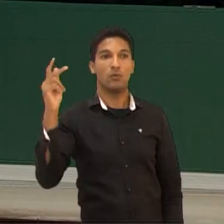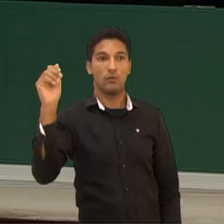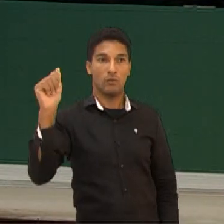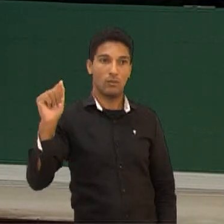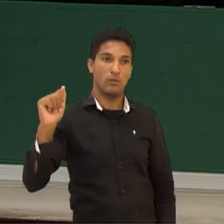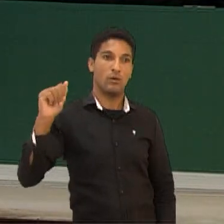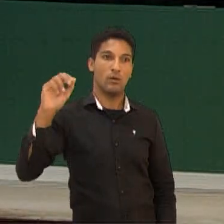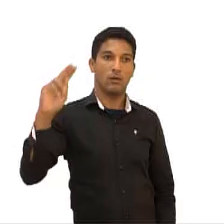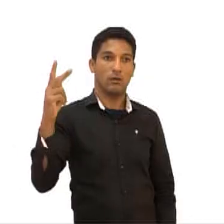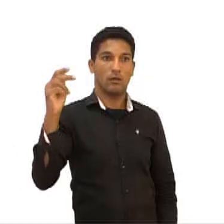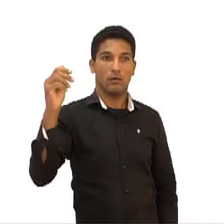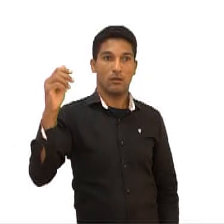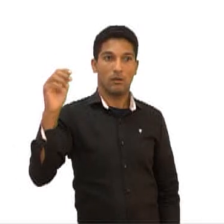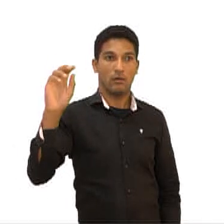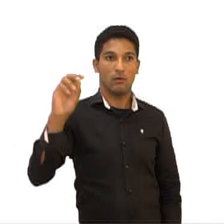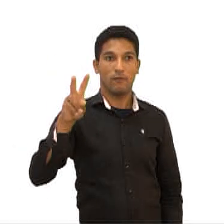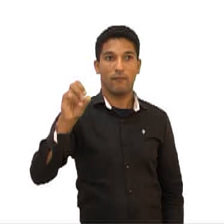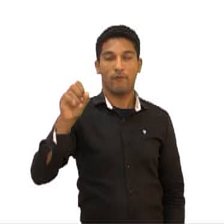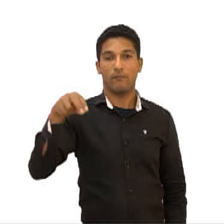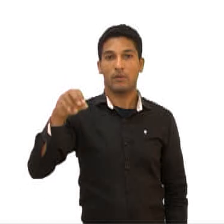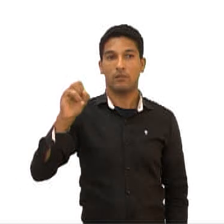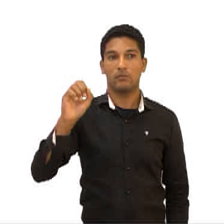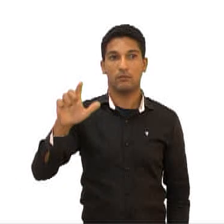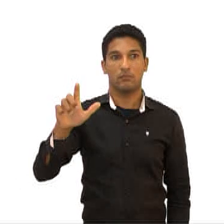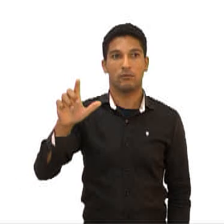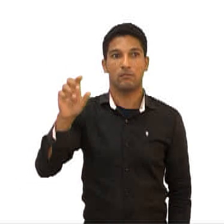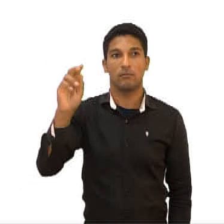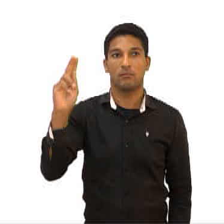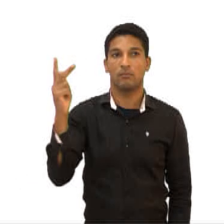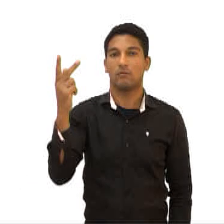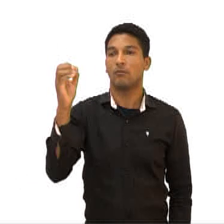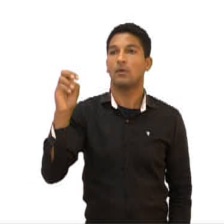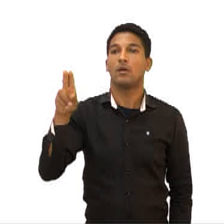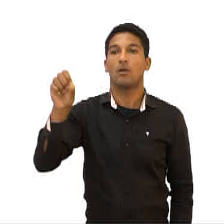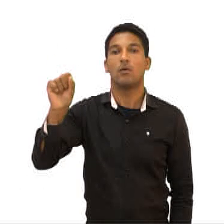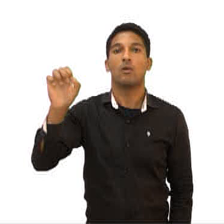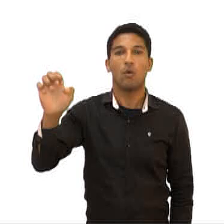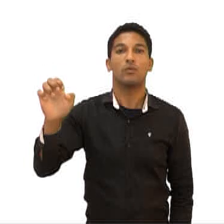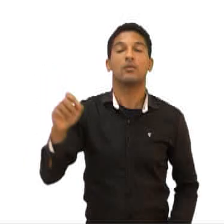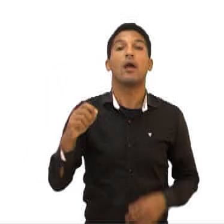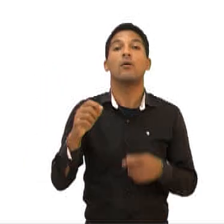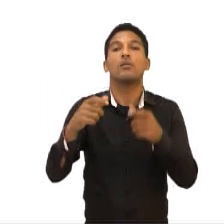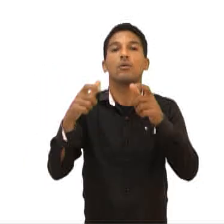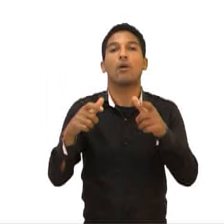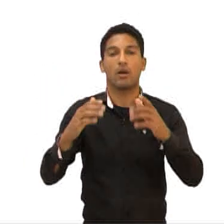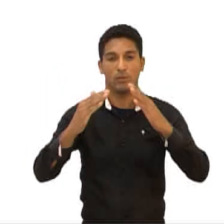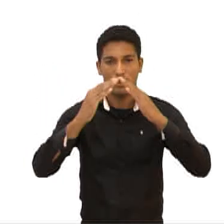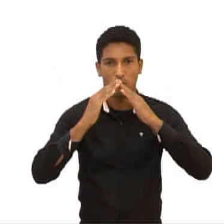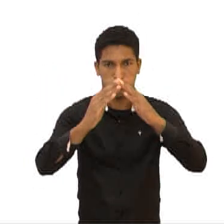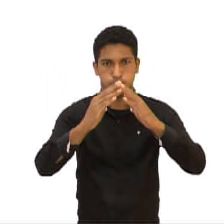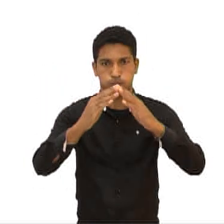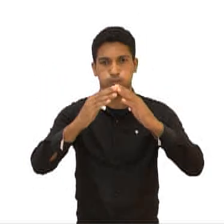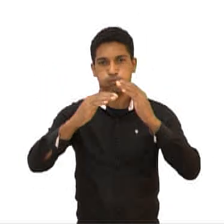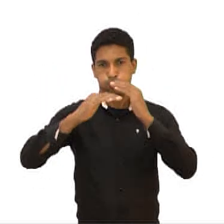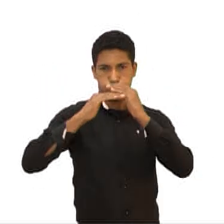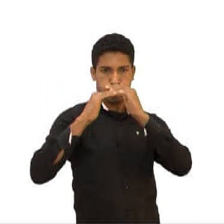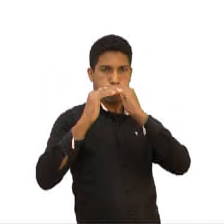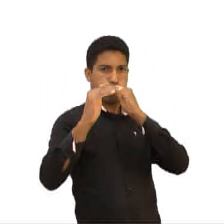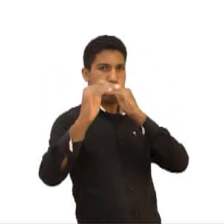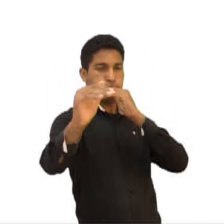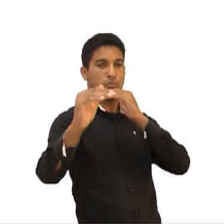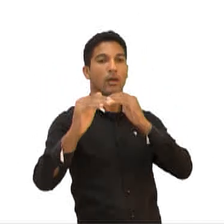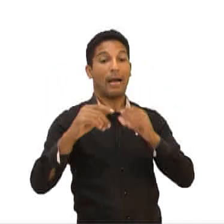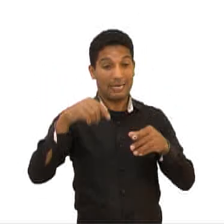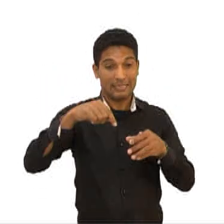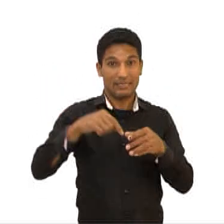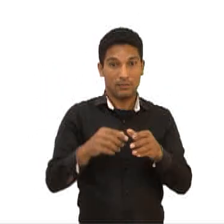de plantio, né, que onde são produzidos, temos produtos de alta qualidade e de valor de mercado, e que podem